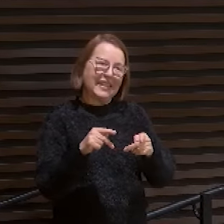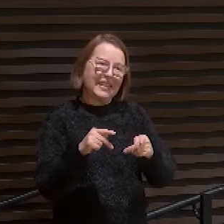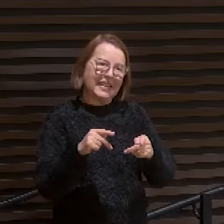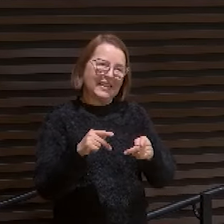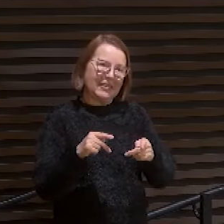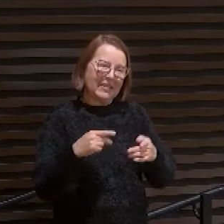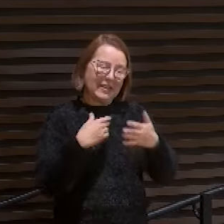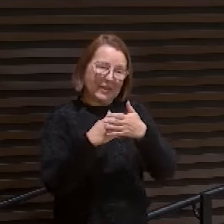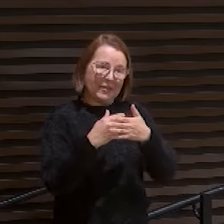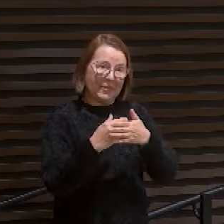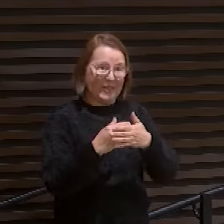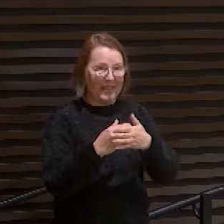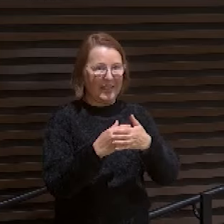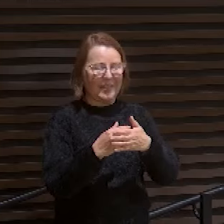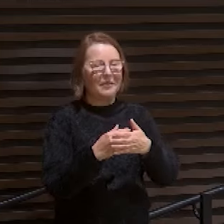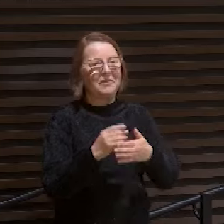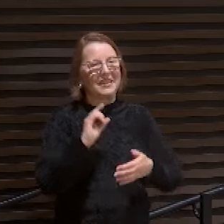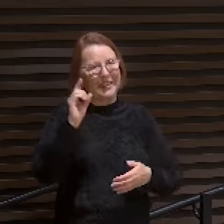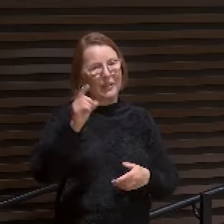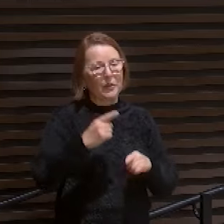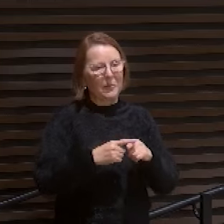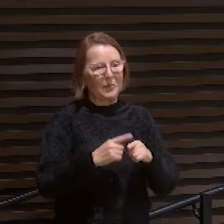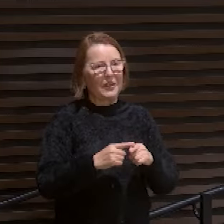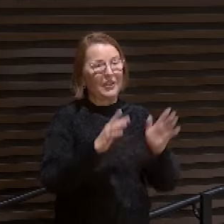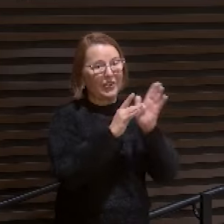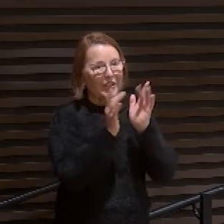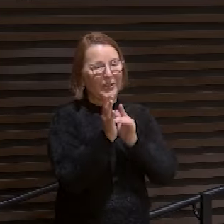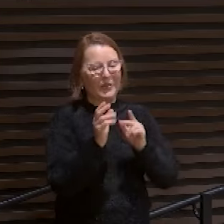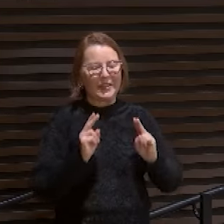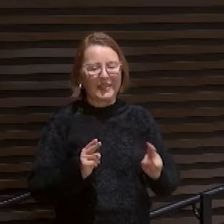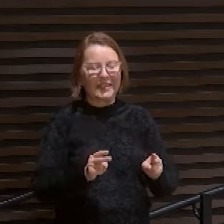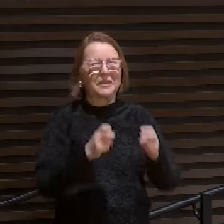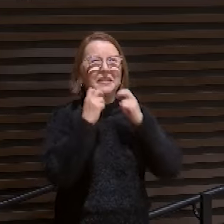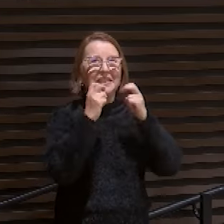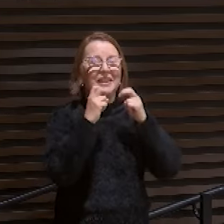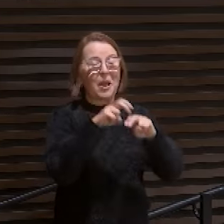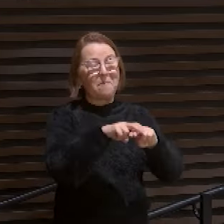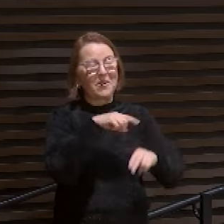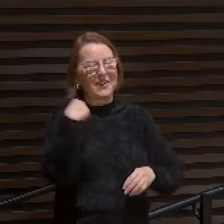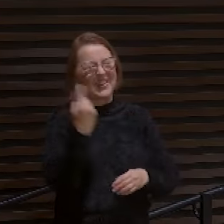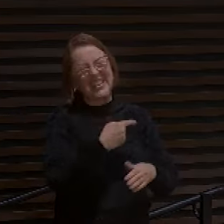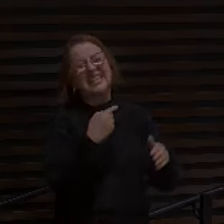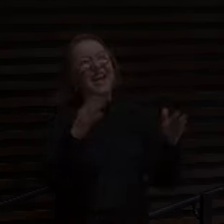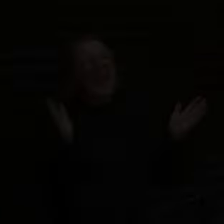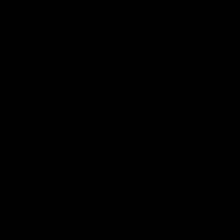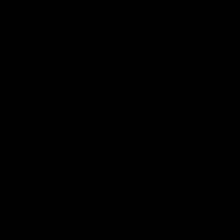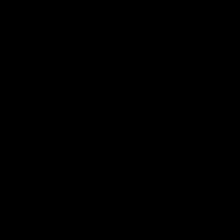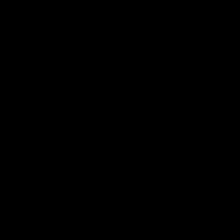sempre para interceder por nós. Aleluia pelo Evangelho de Jesus Cristo.